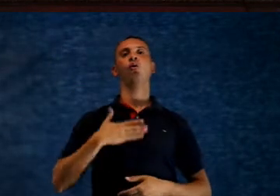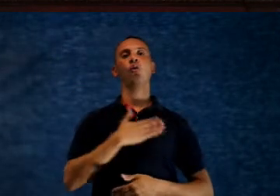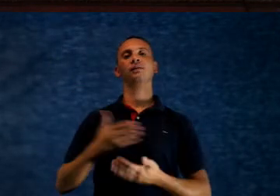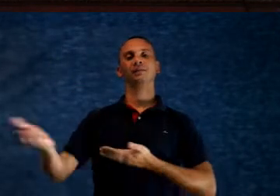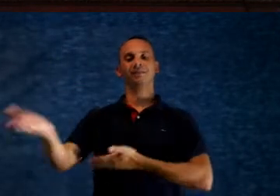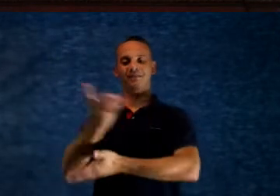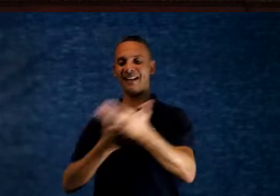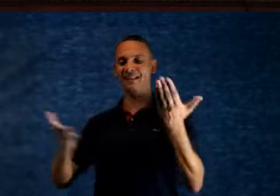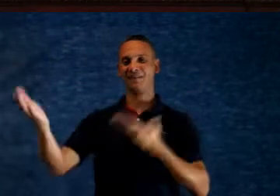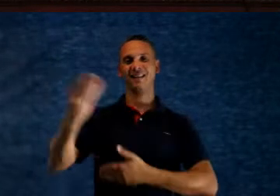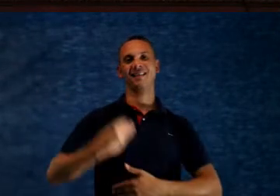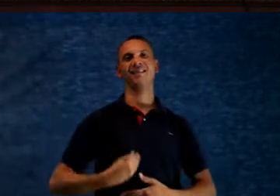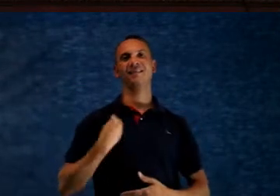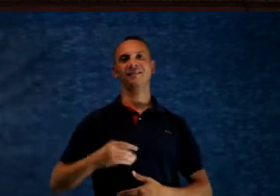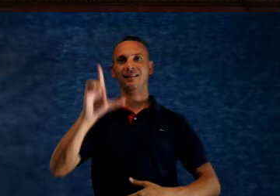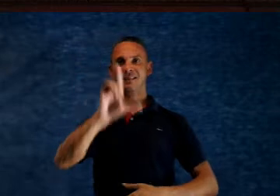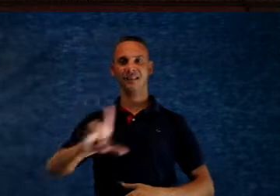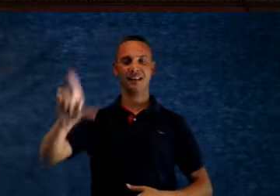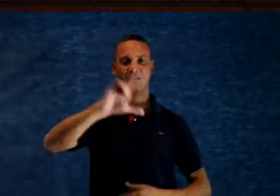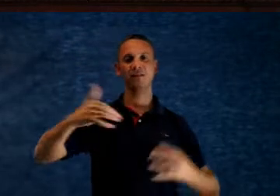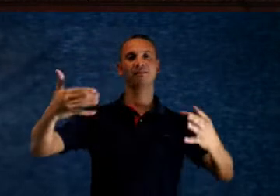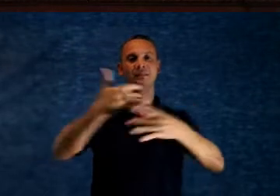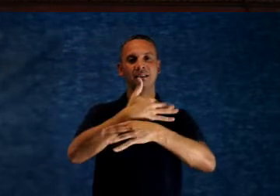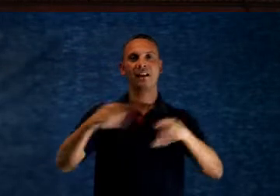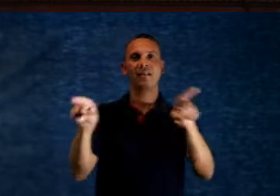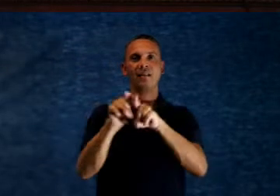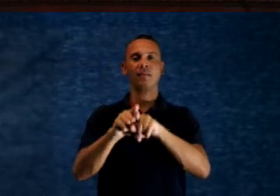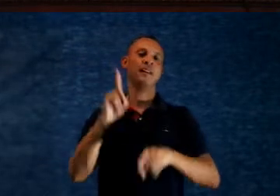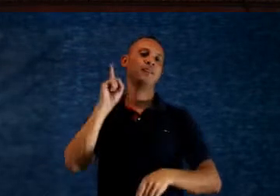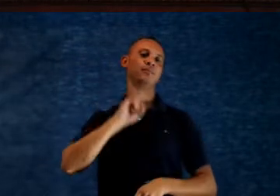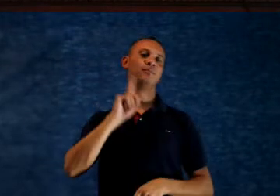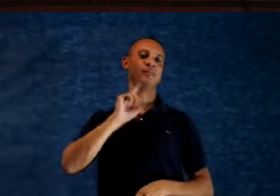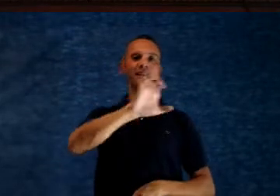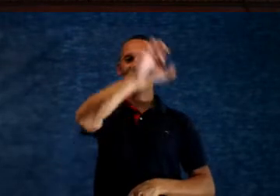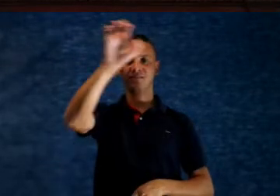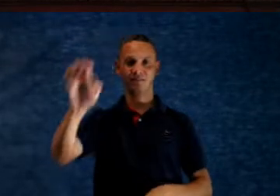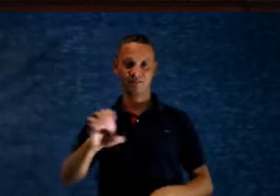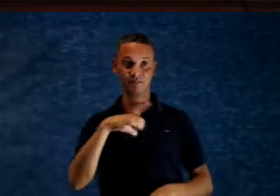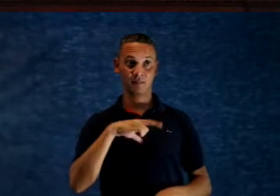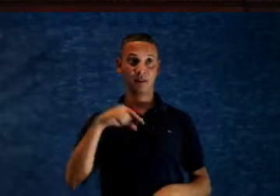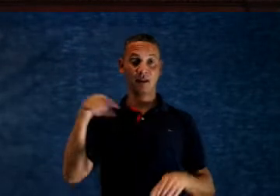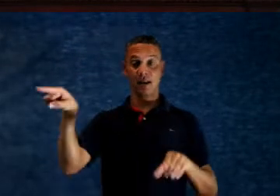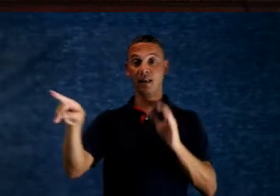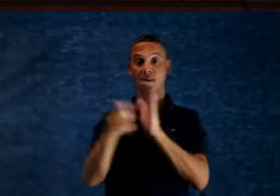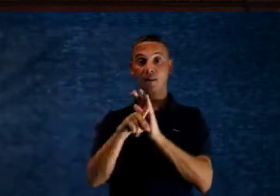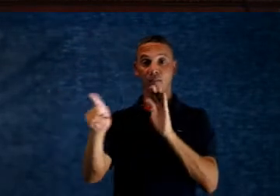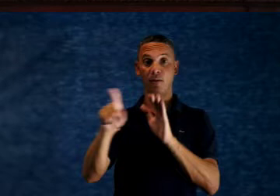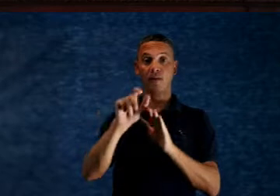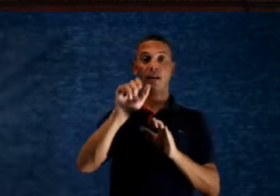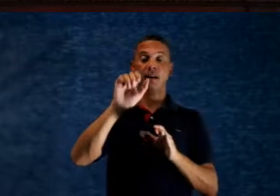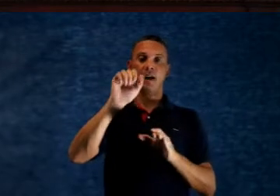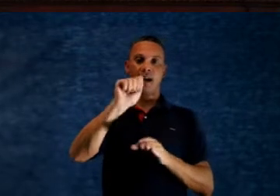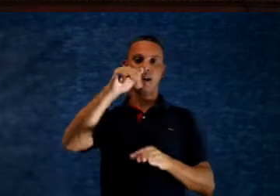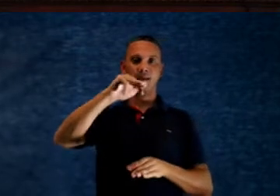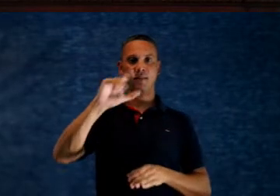participar da vida literária, tanto de sua cidade quanto de seu estado. Integra a Academia Feminina Mineira de Letras,